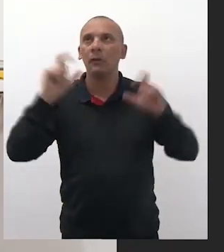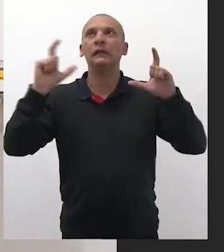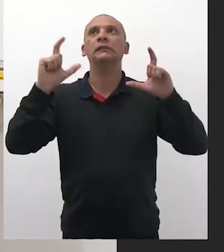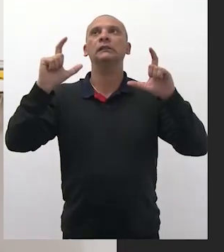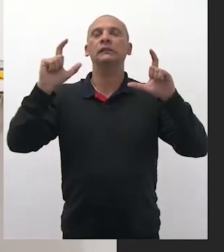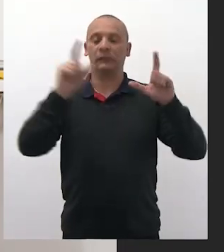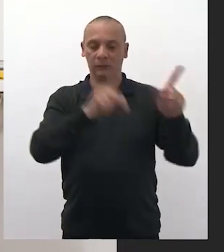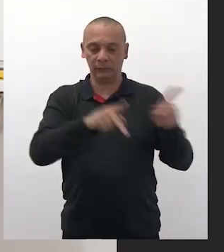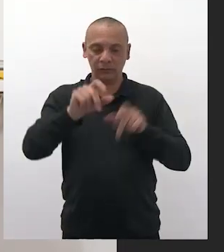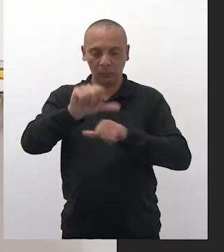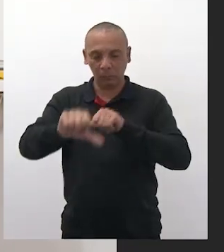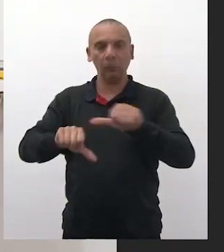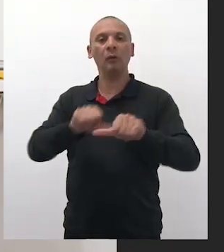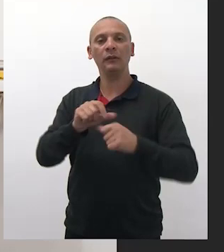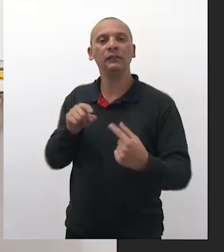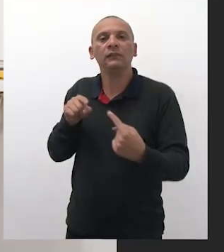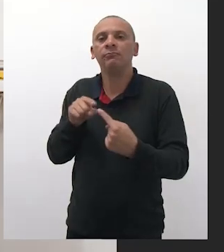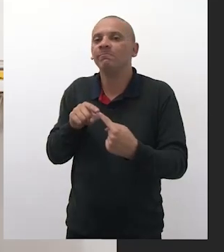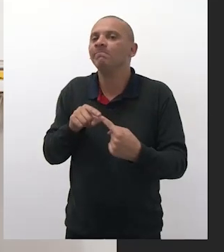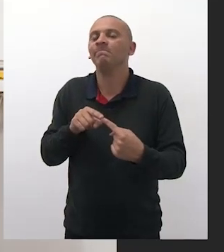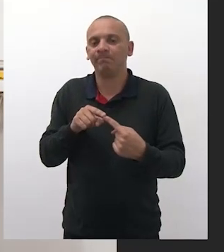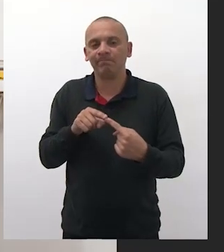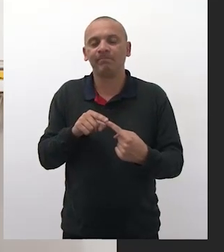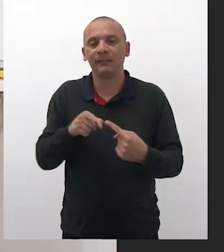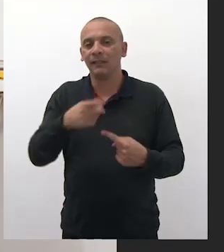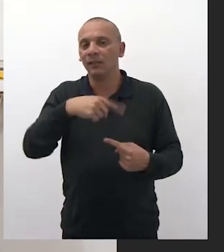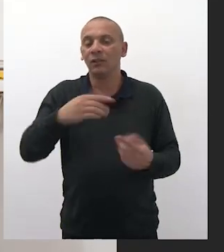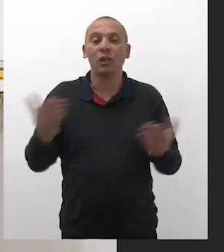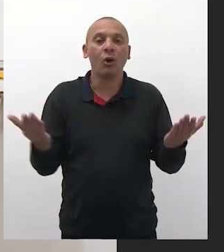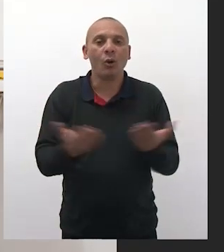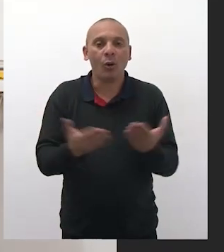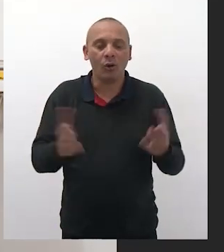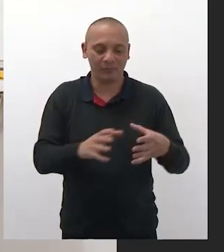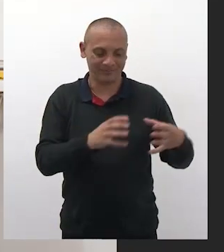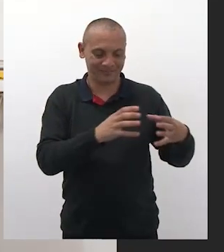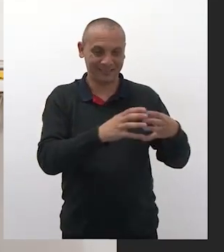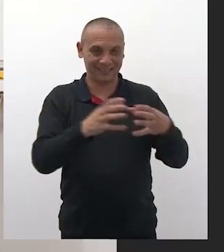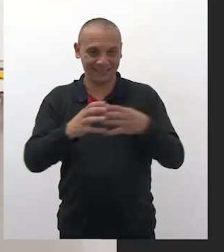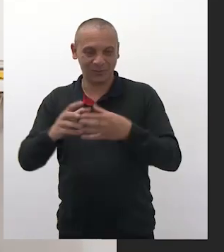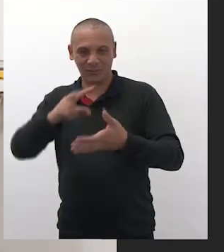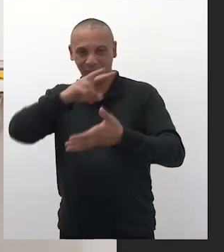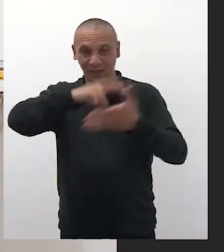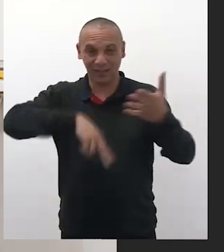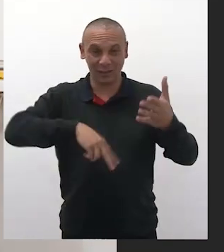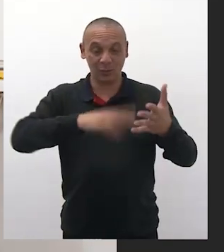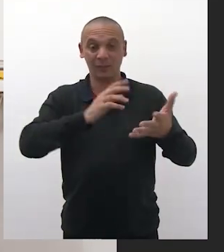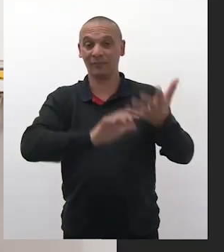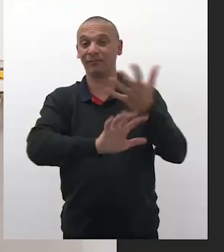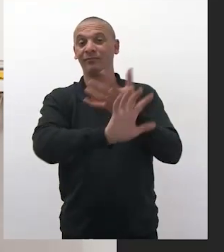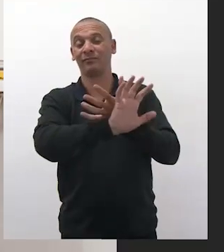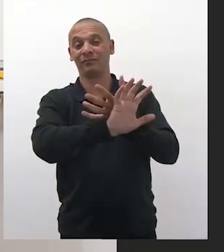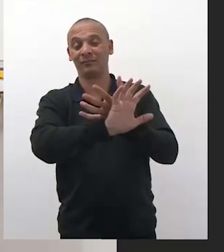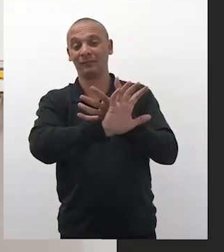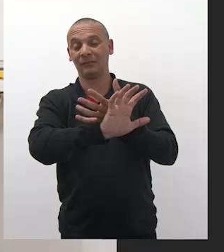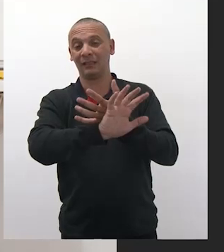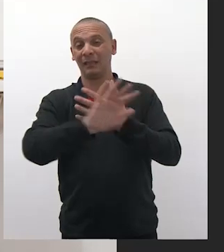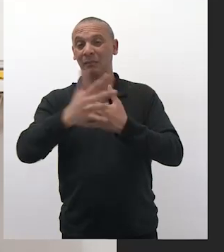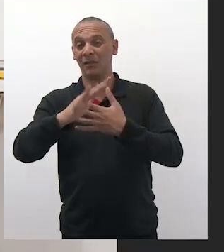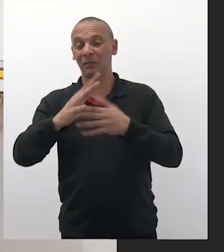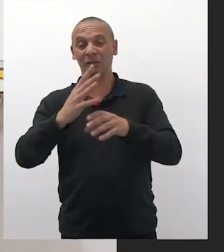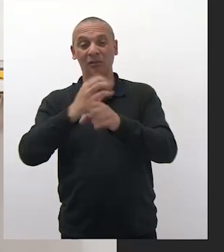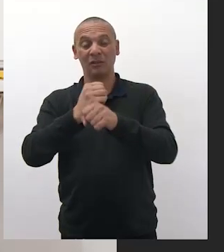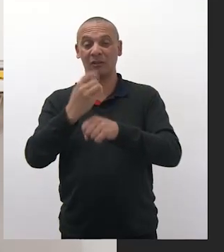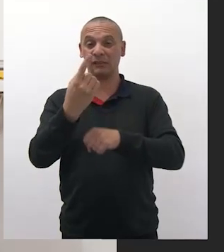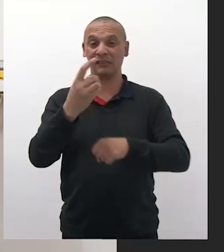professor. E fazemos hoje os clubes à distância. Hoje temos mais de